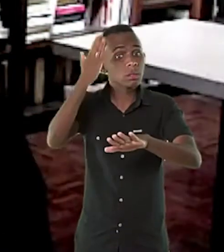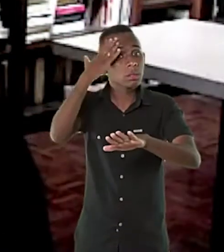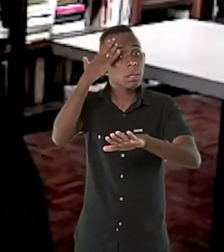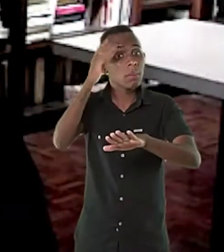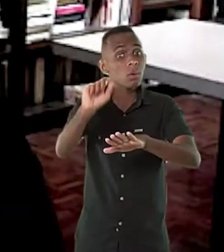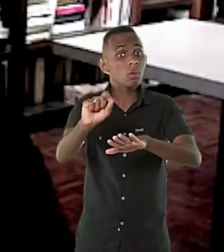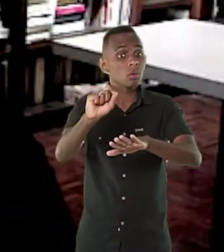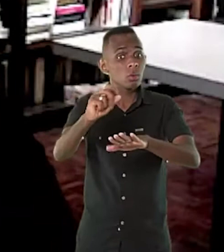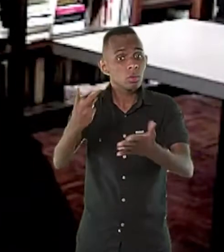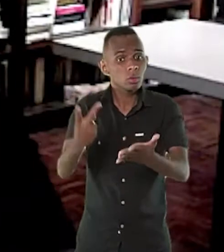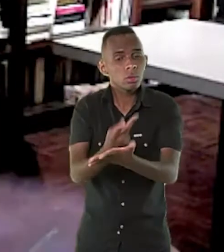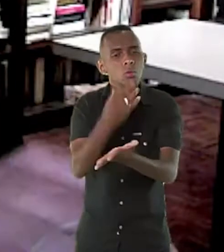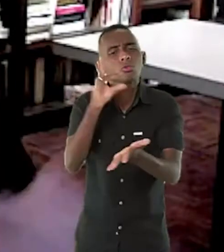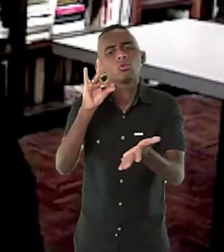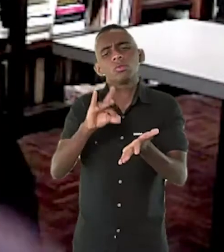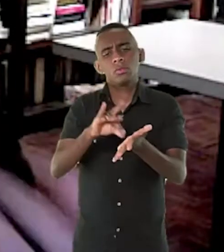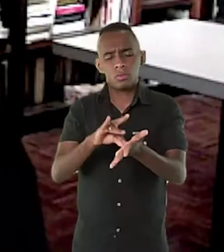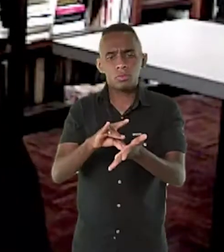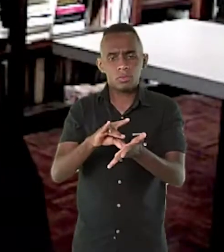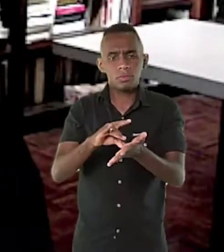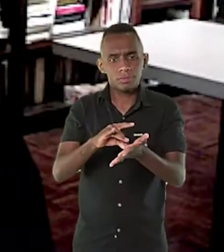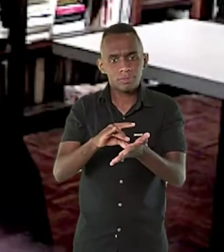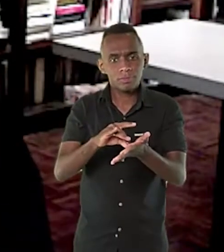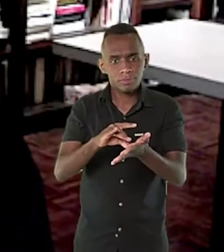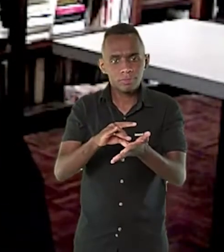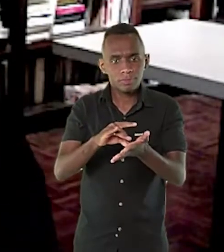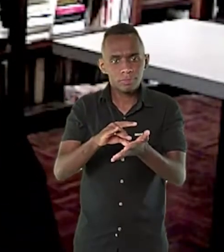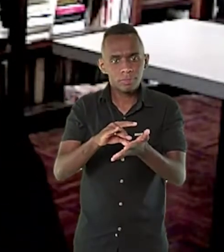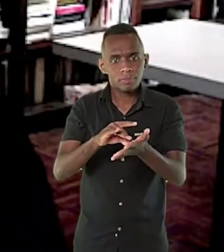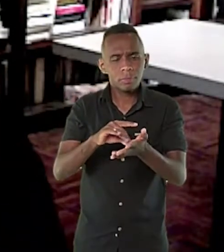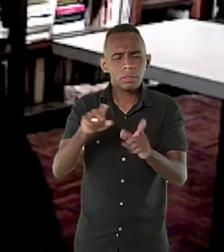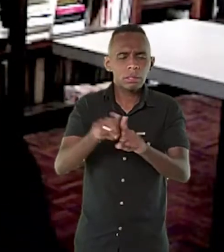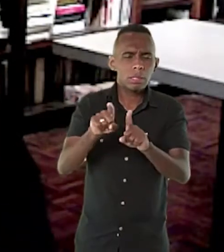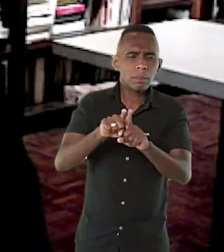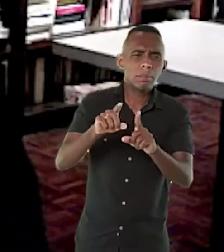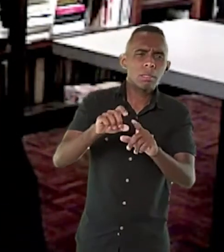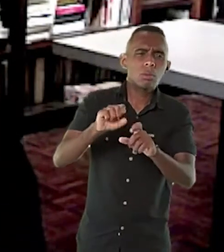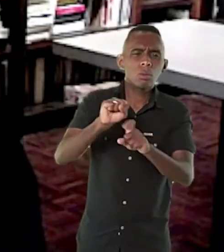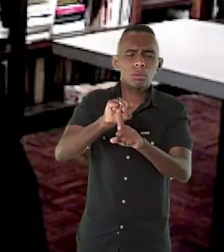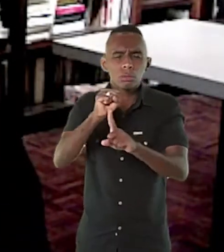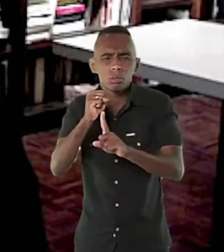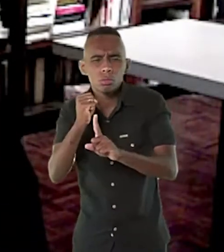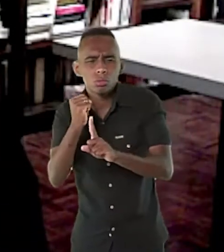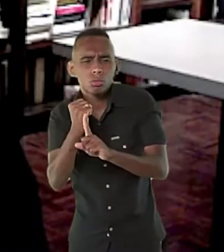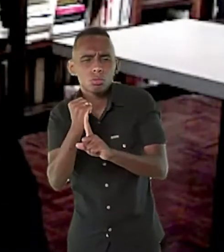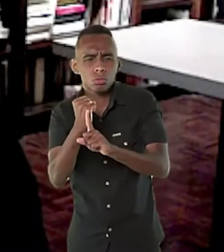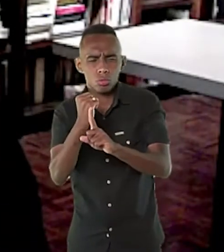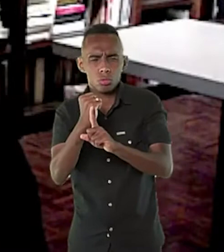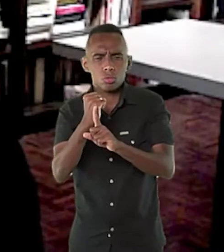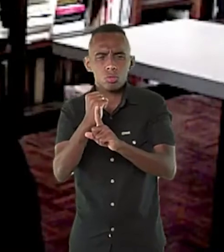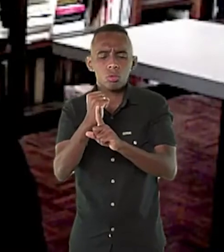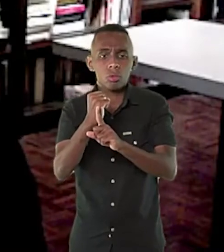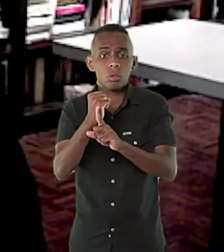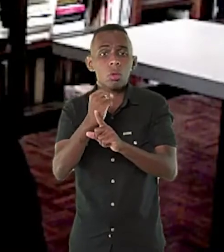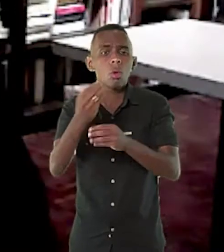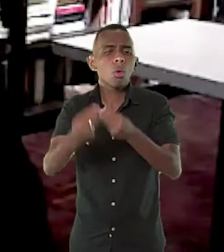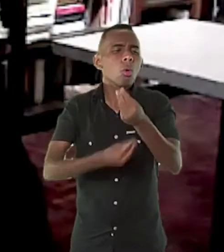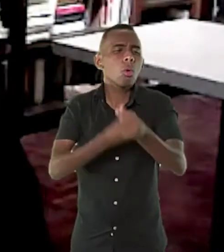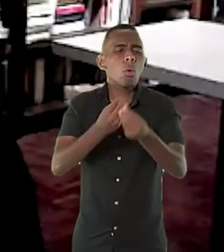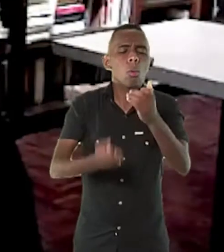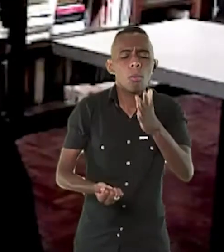no quadro uma outra sociologia, uma outra forma de